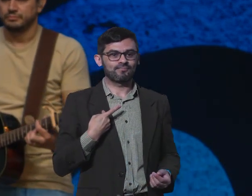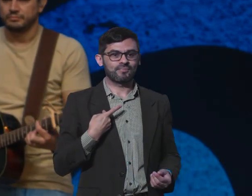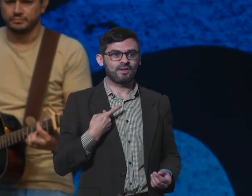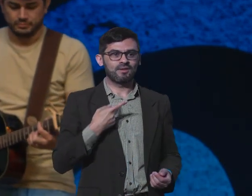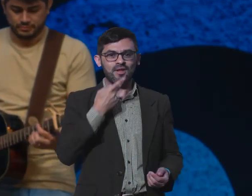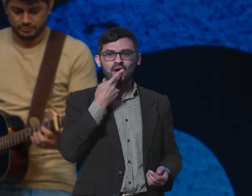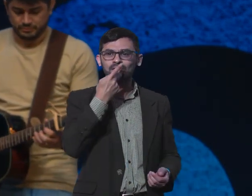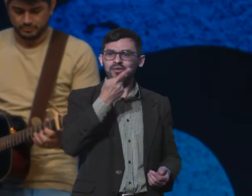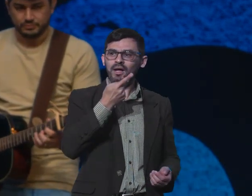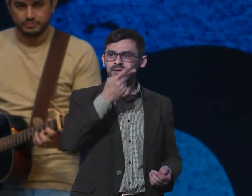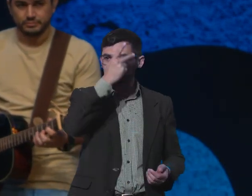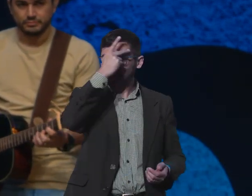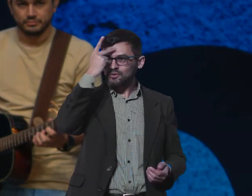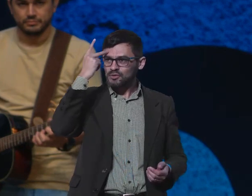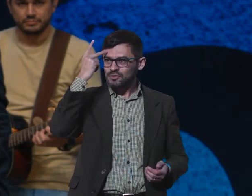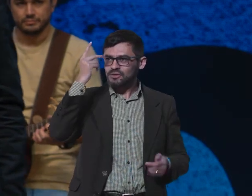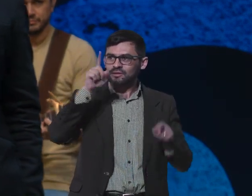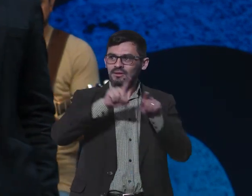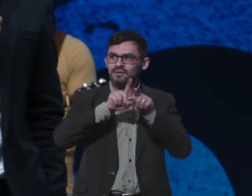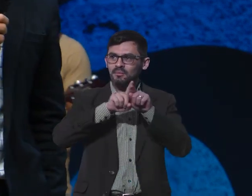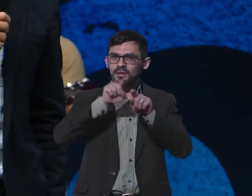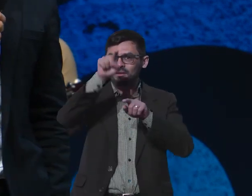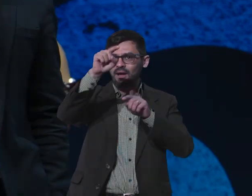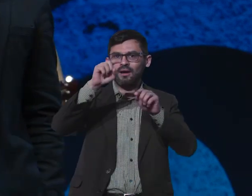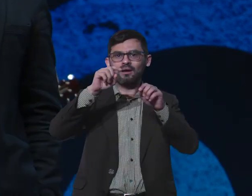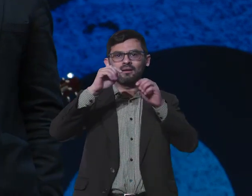fala com o pessoal que está em casa também para ajoelhar,